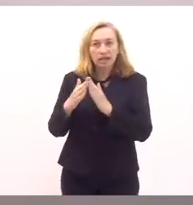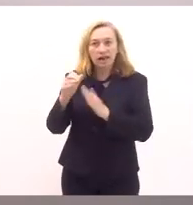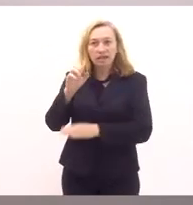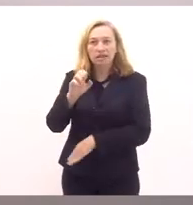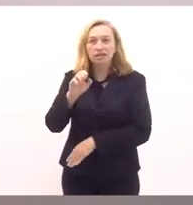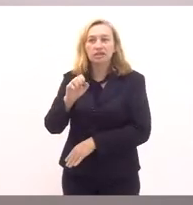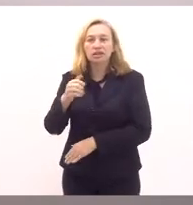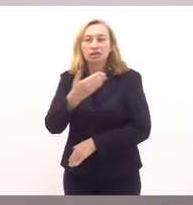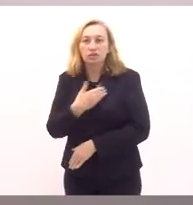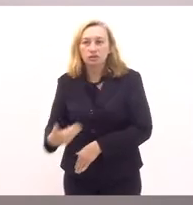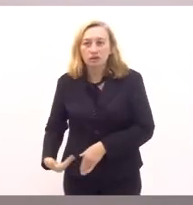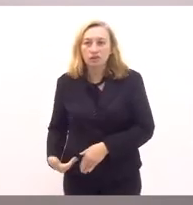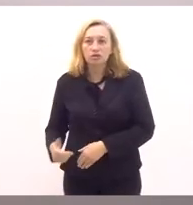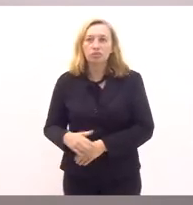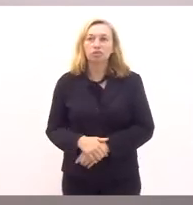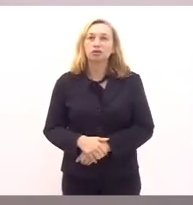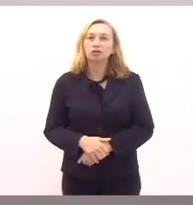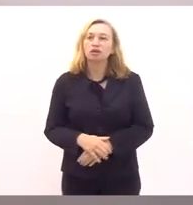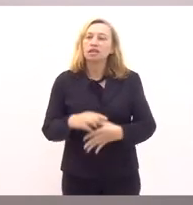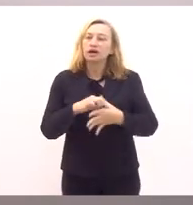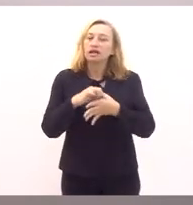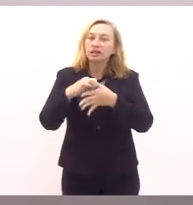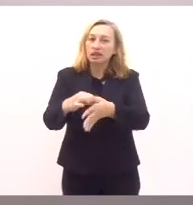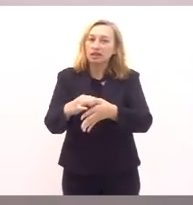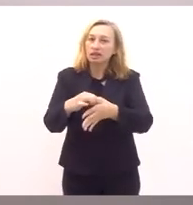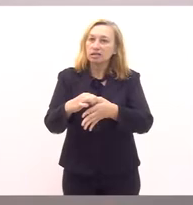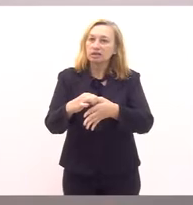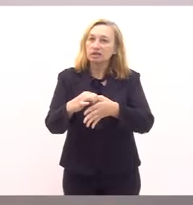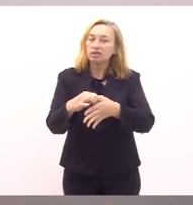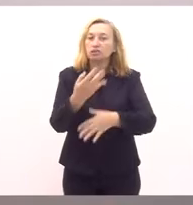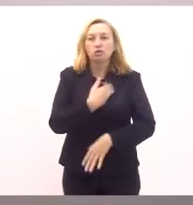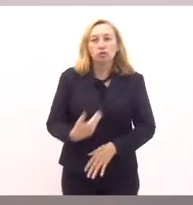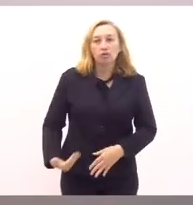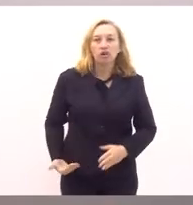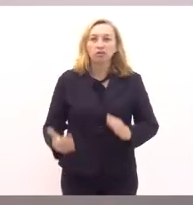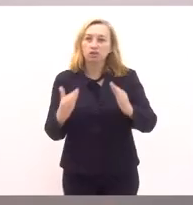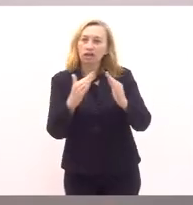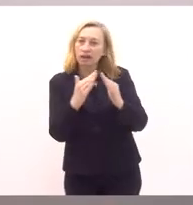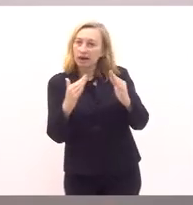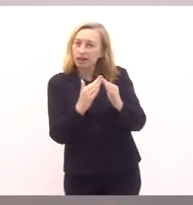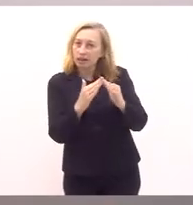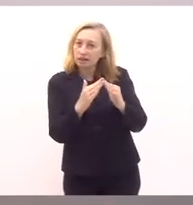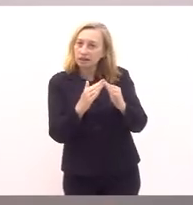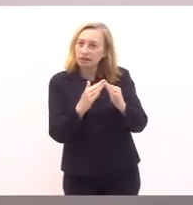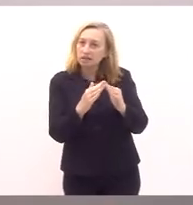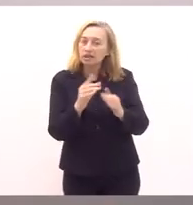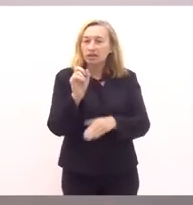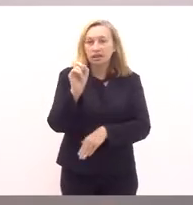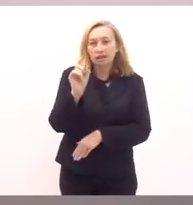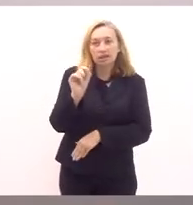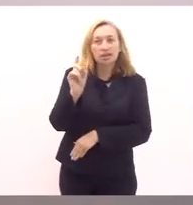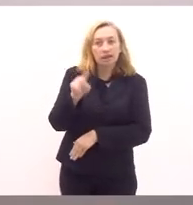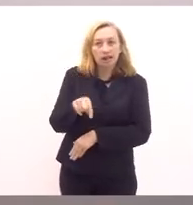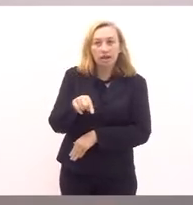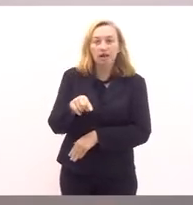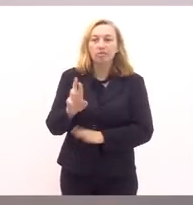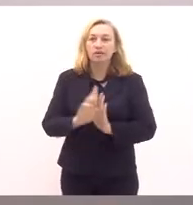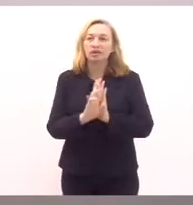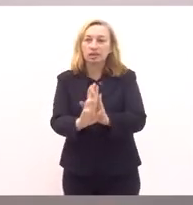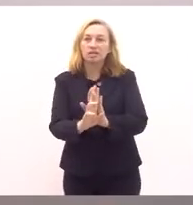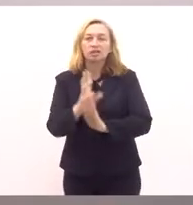Civil. E se a liderança do governo na Casa, que ainda é representada pelo